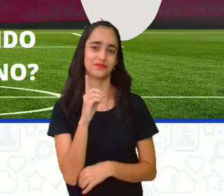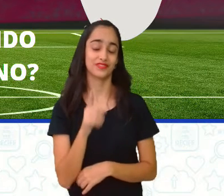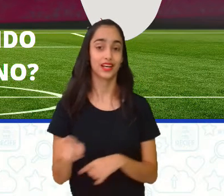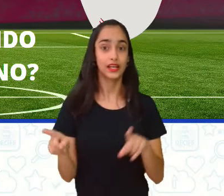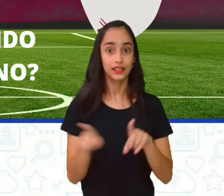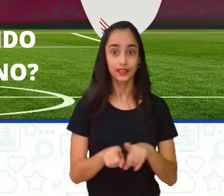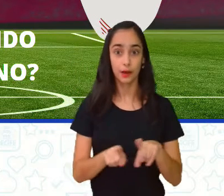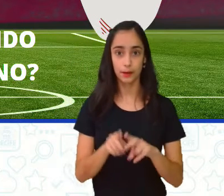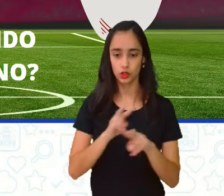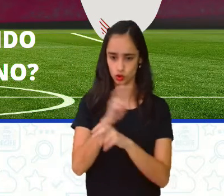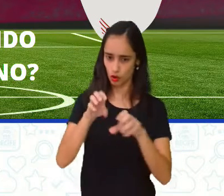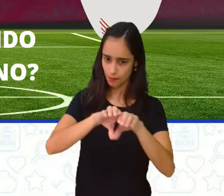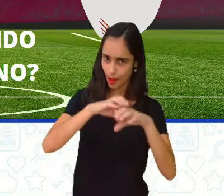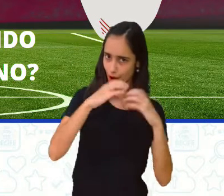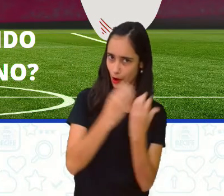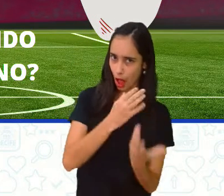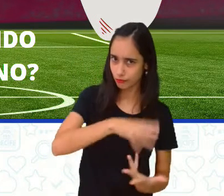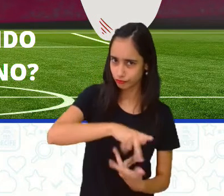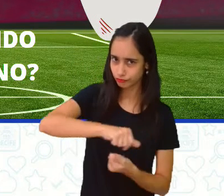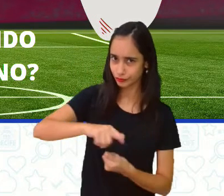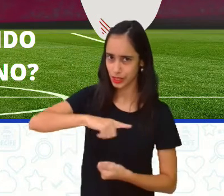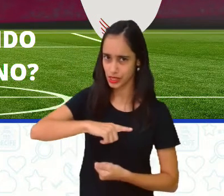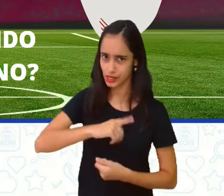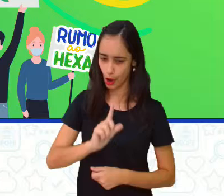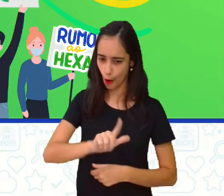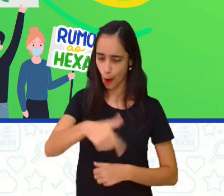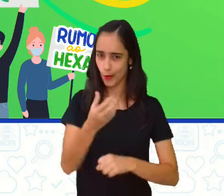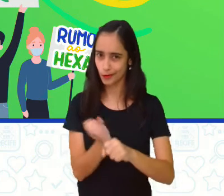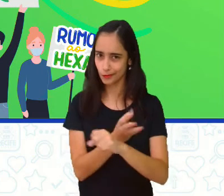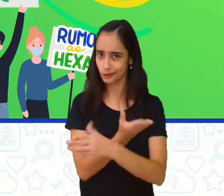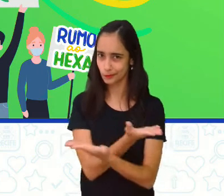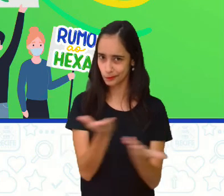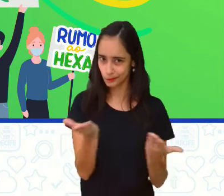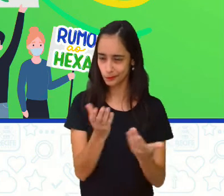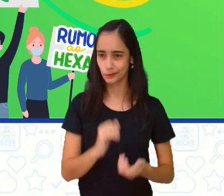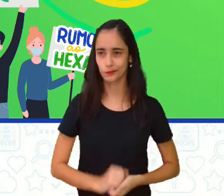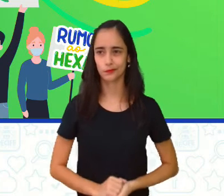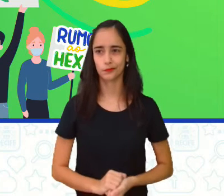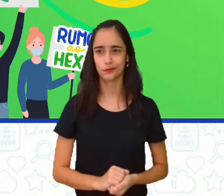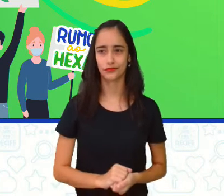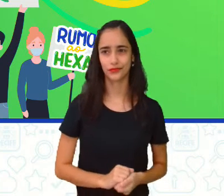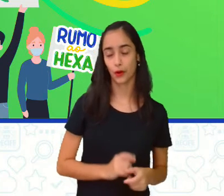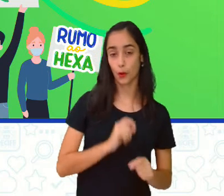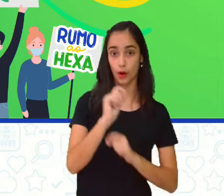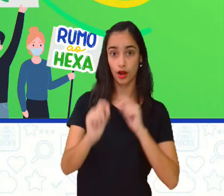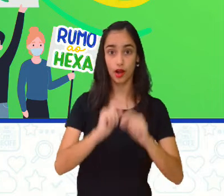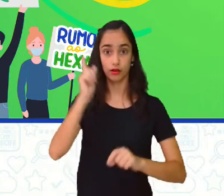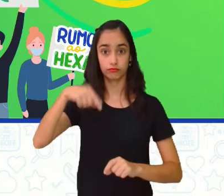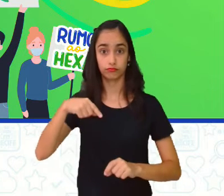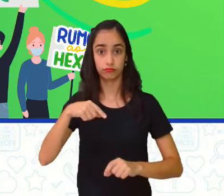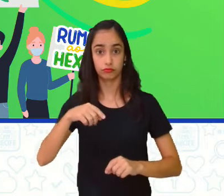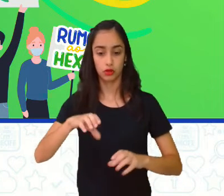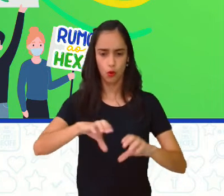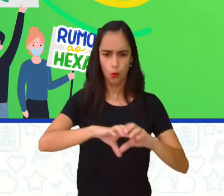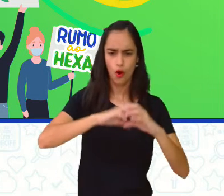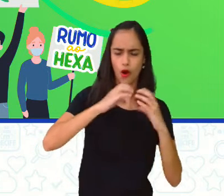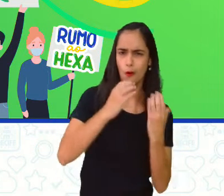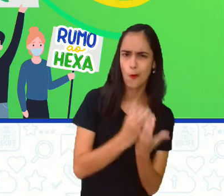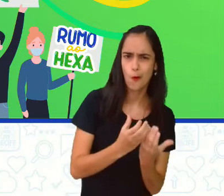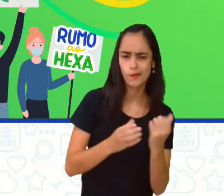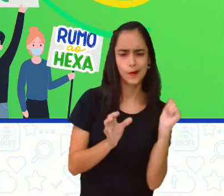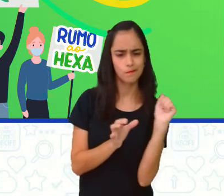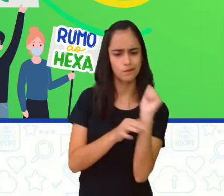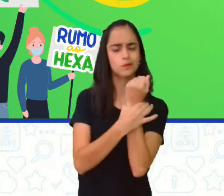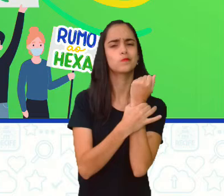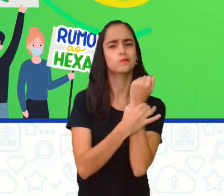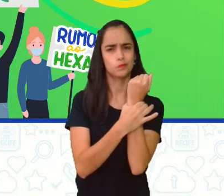Copa, eu tenho um recadinho que tem tudo a ver com a nossa aula de hoje. É a questão aí, gente, uma Copa segura, uma Copa